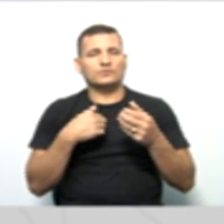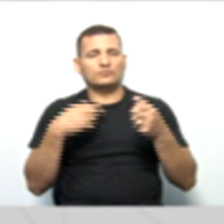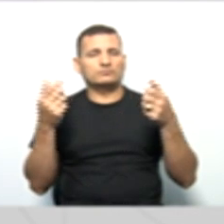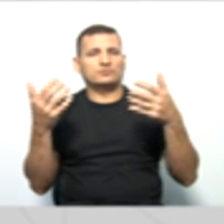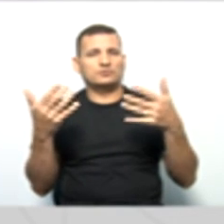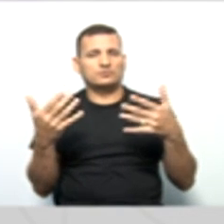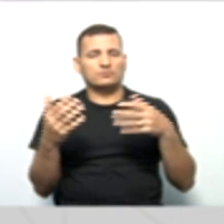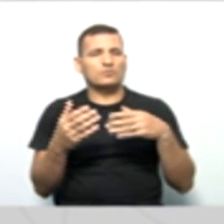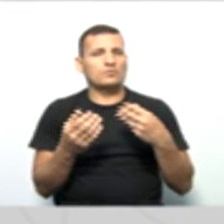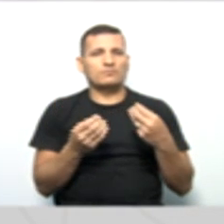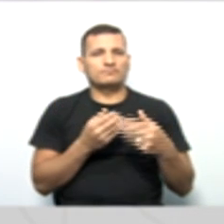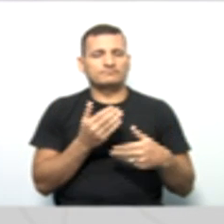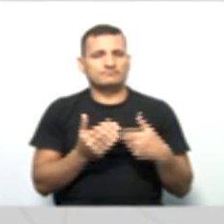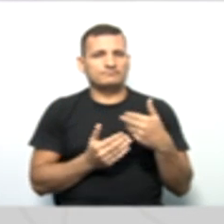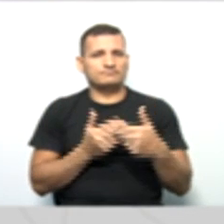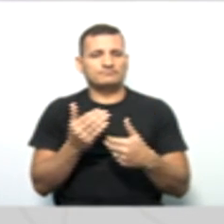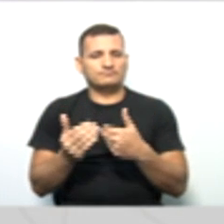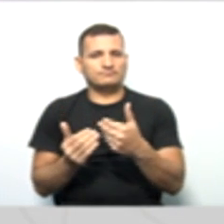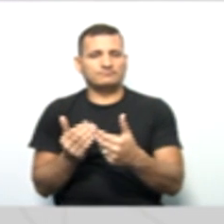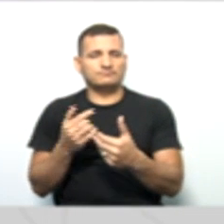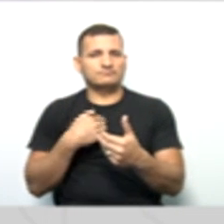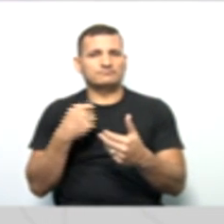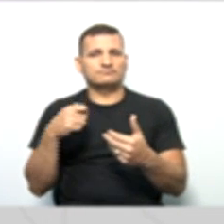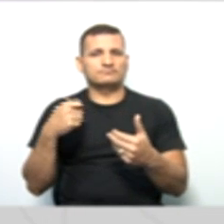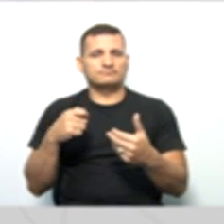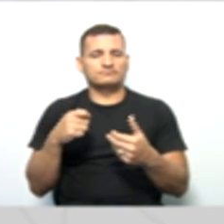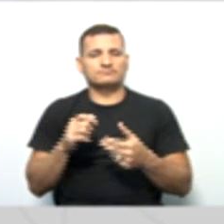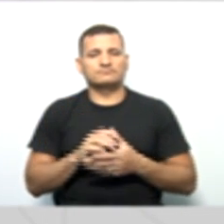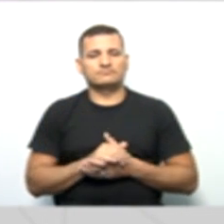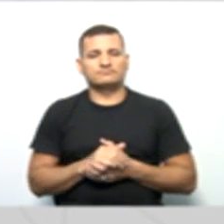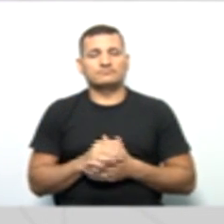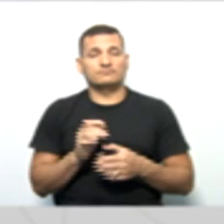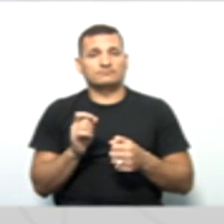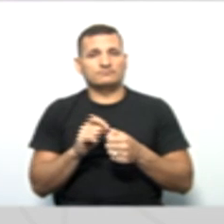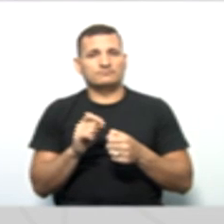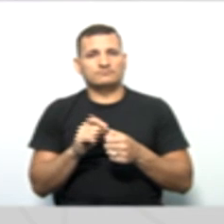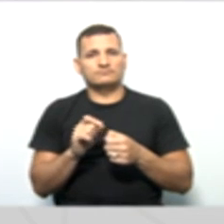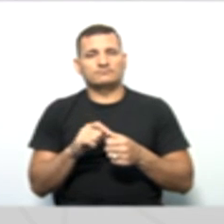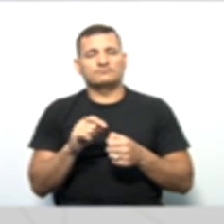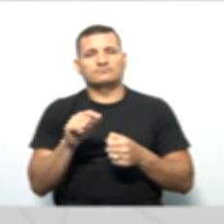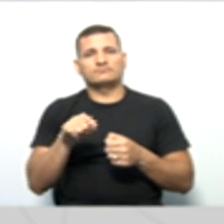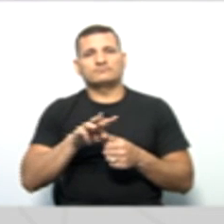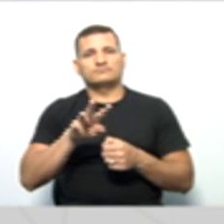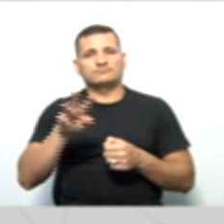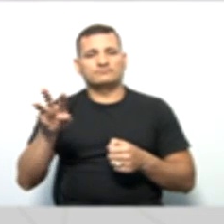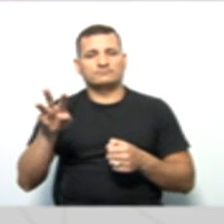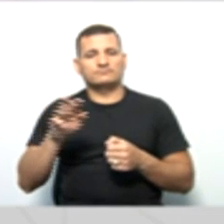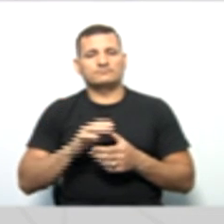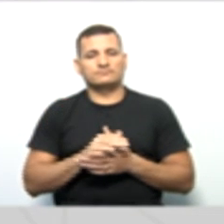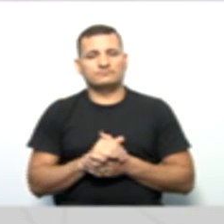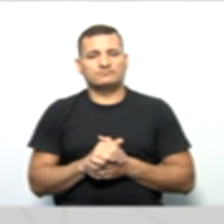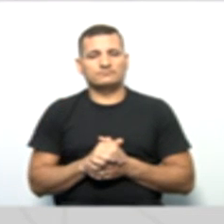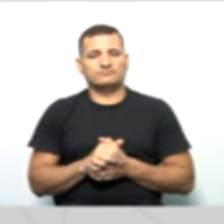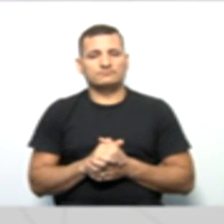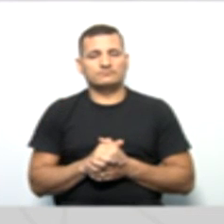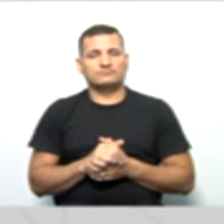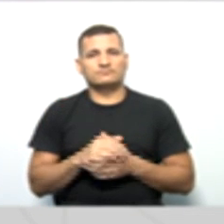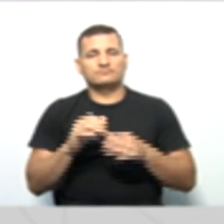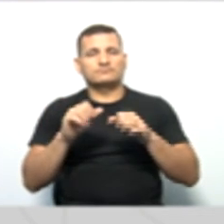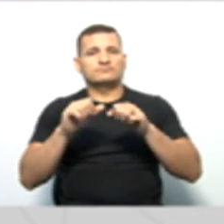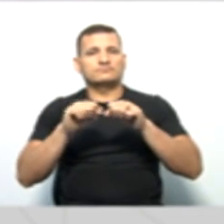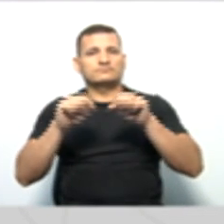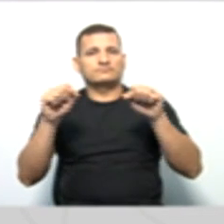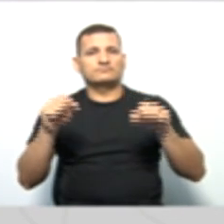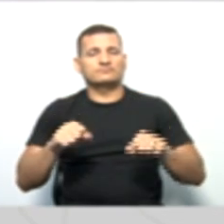são os processos, tá, que eu preciso para poder criar esse site. Meu sistema de recursos humanos, quais